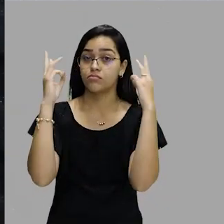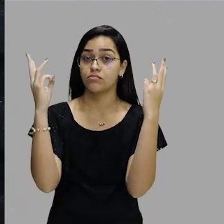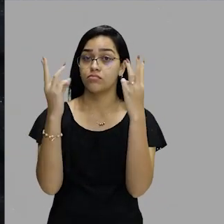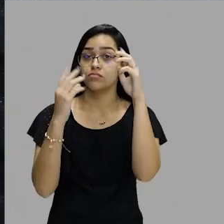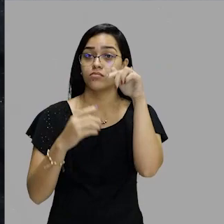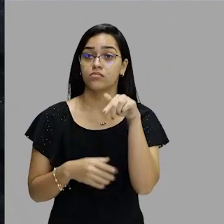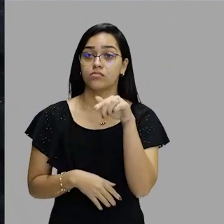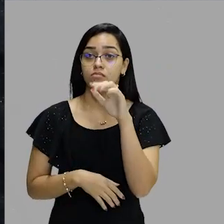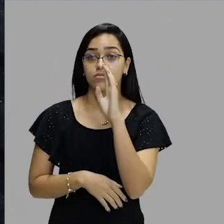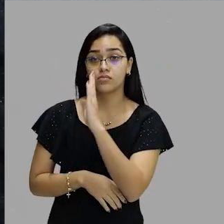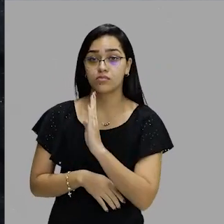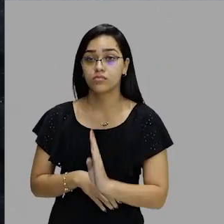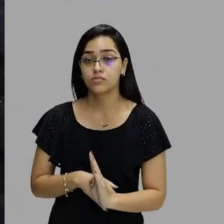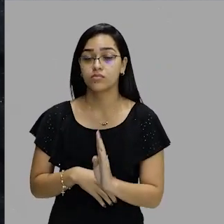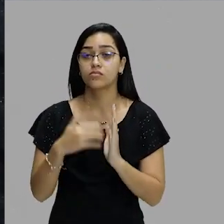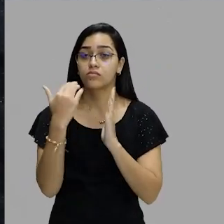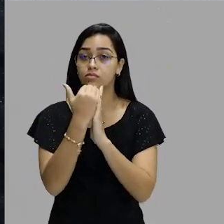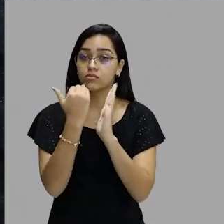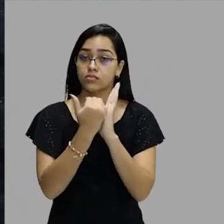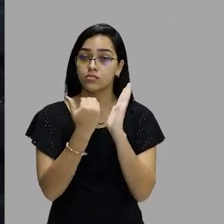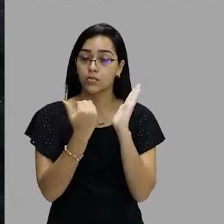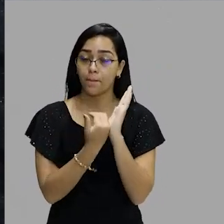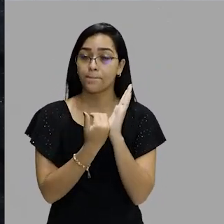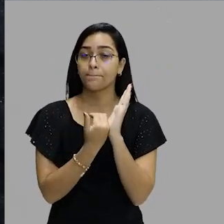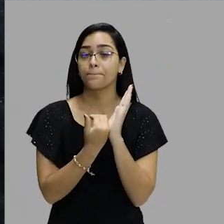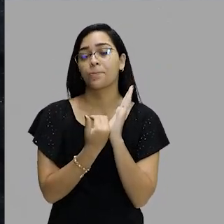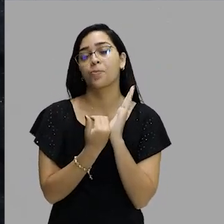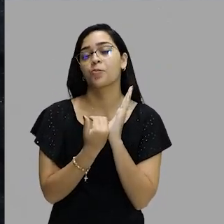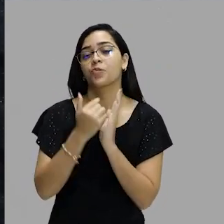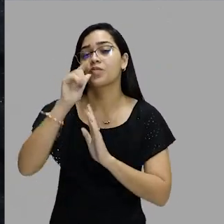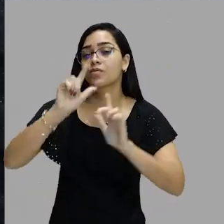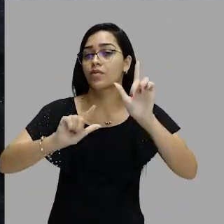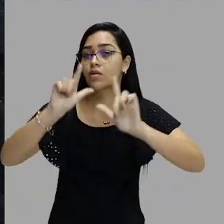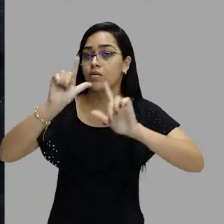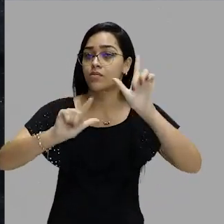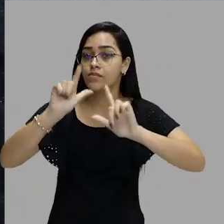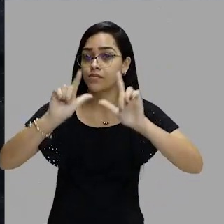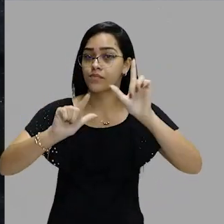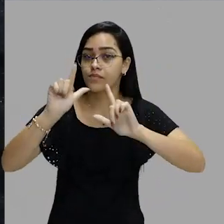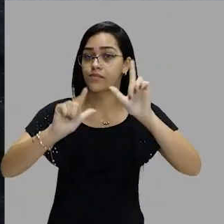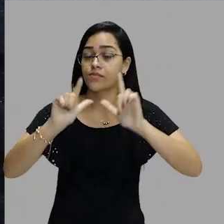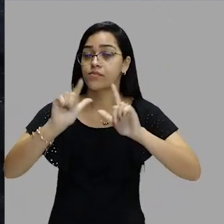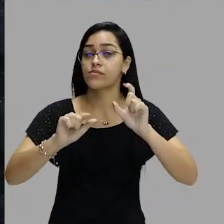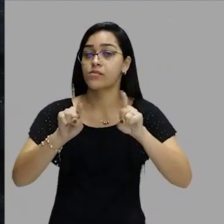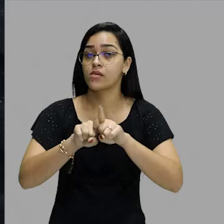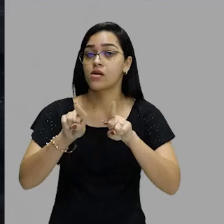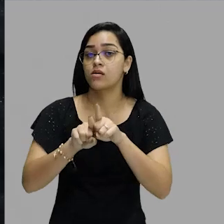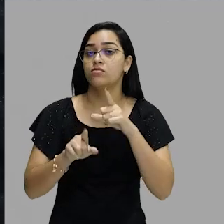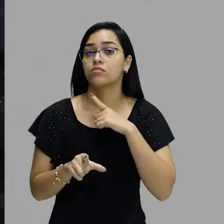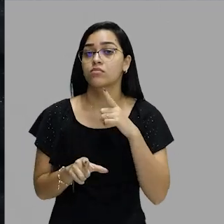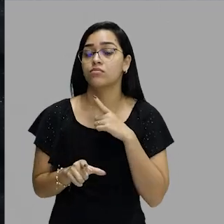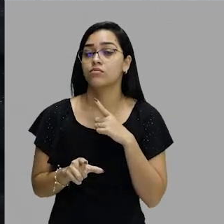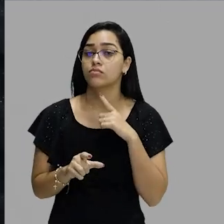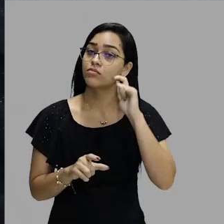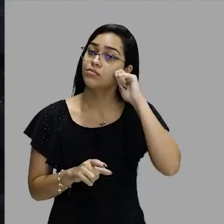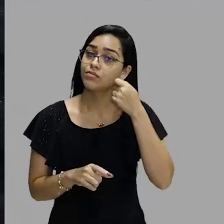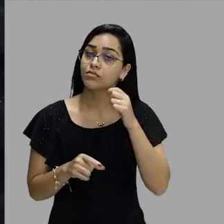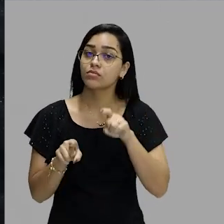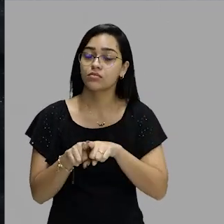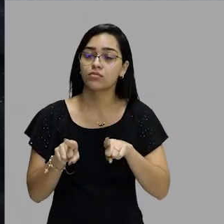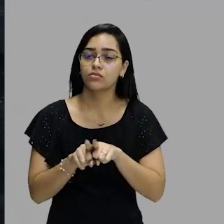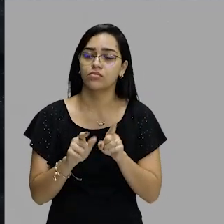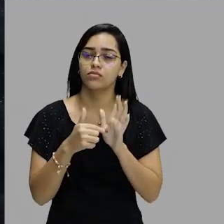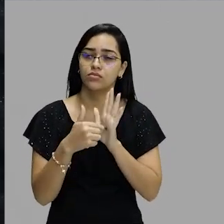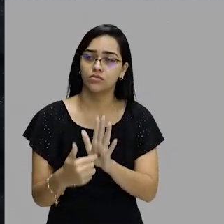no Brasil, programas que passaram, né, programa que passou na TV aberta, onde essa questão do negro também foi